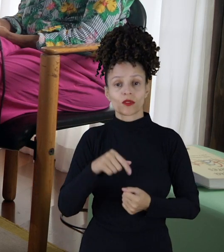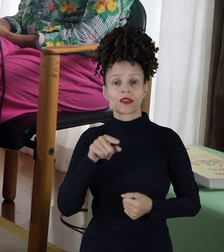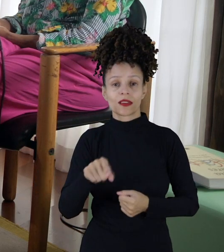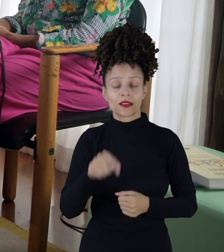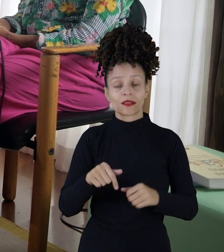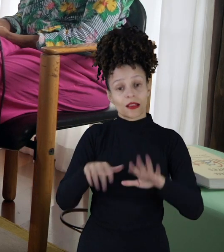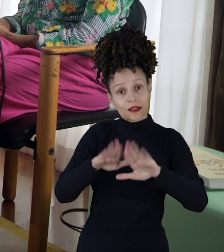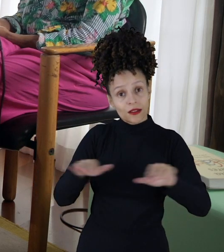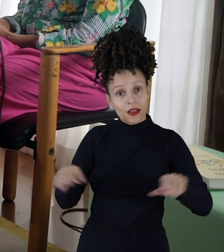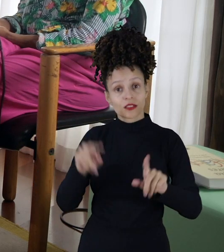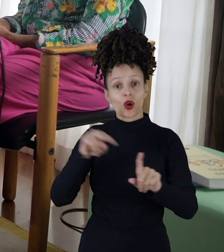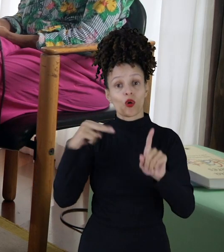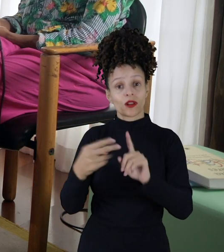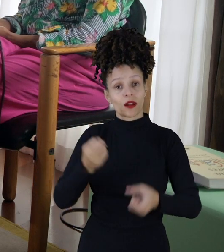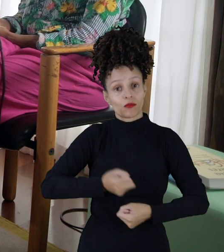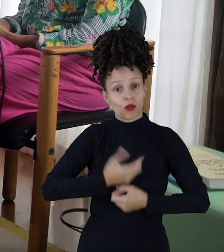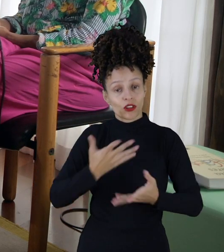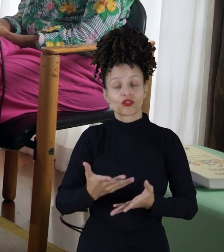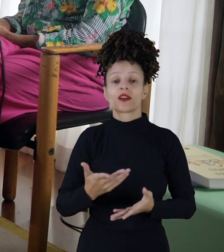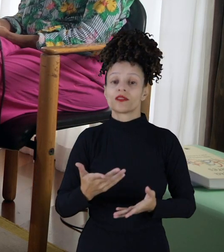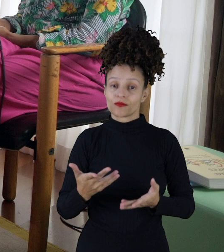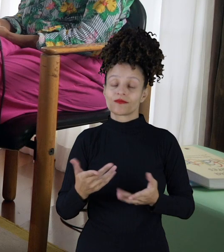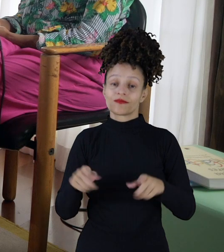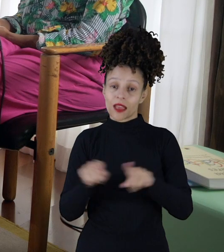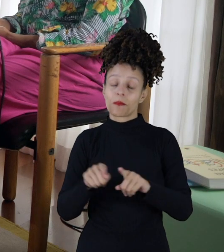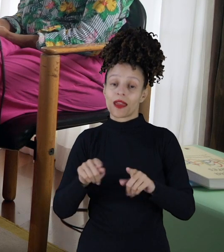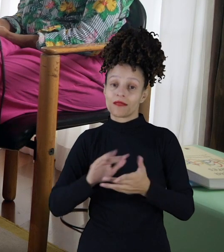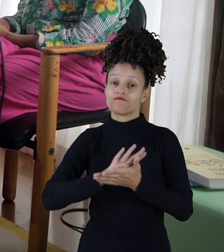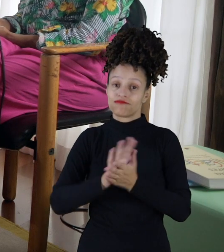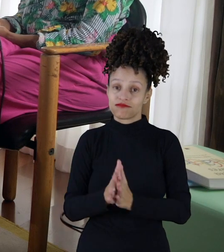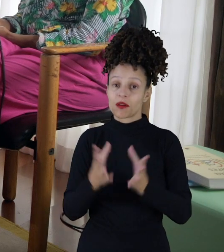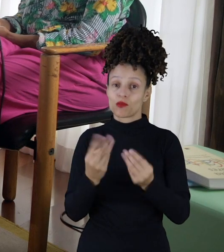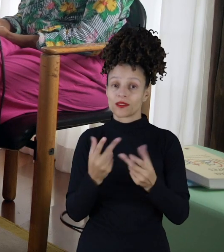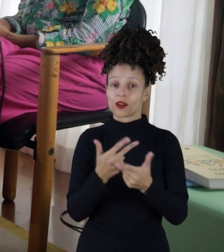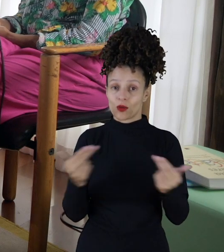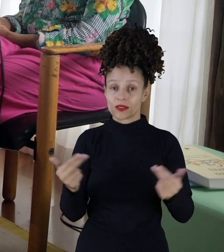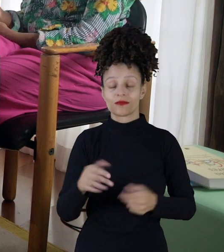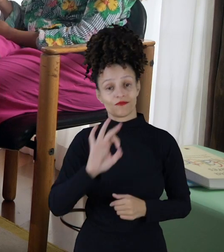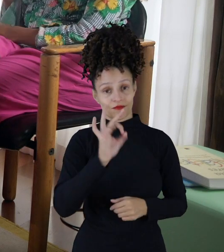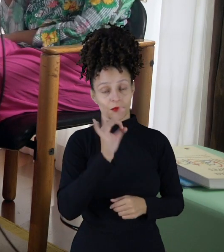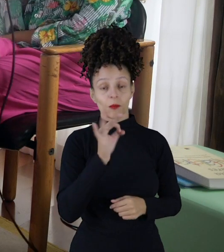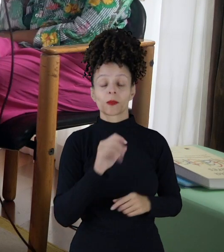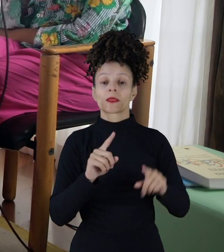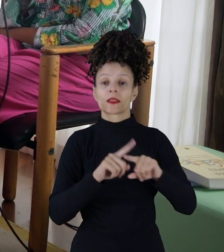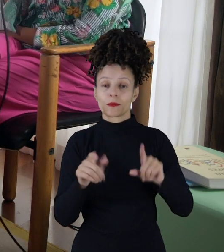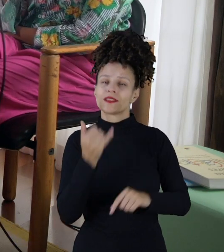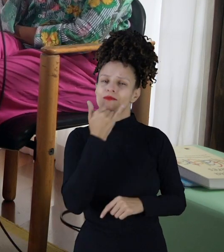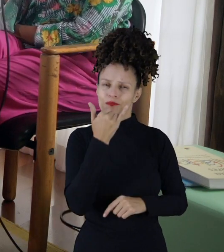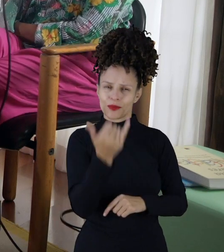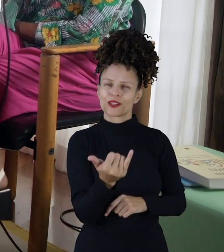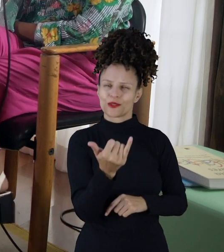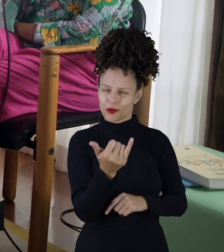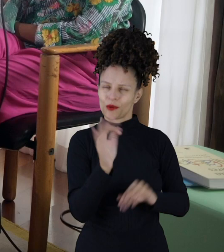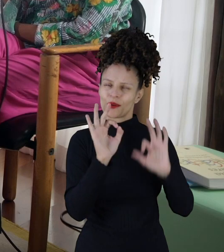gente mata na criança esse olhar poético, a gente está matando ali muita coisa. Exatamente. Mas se